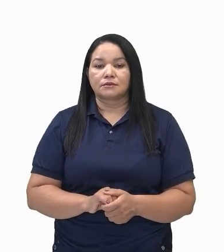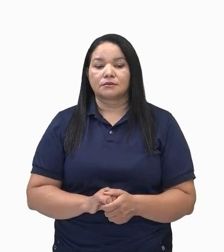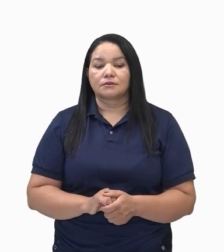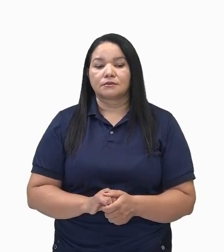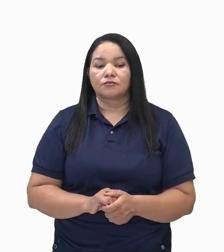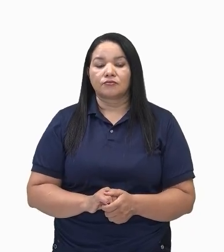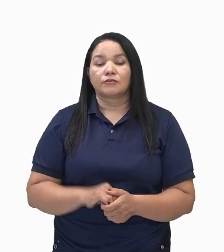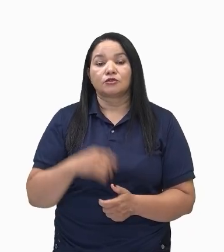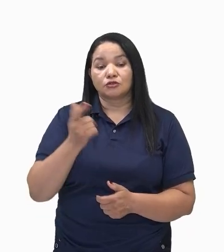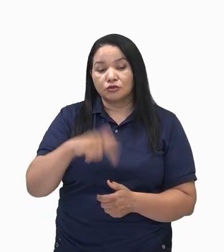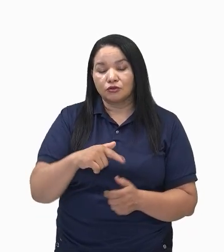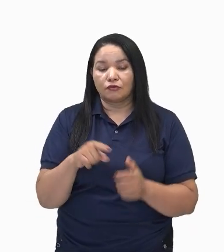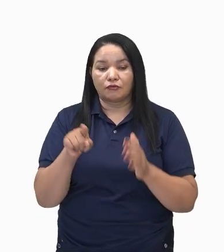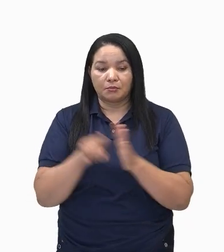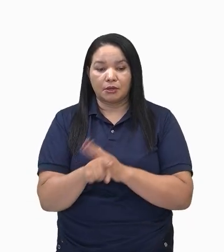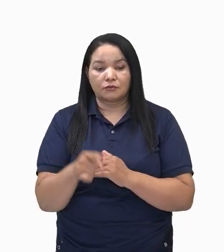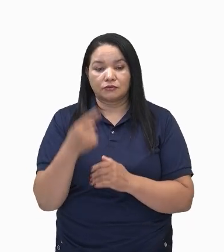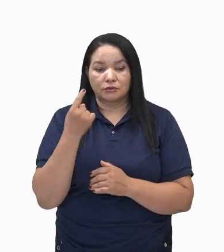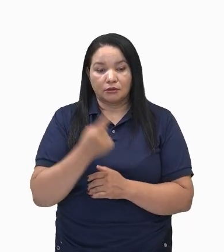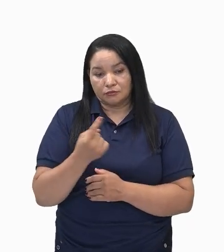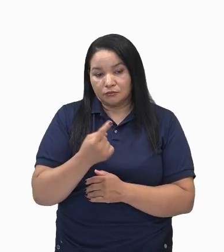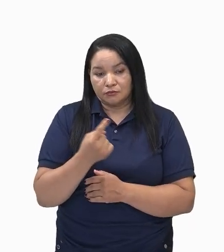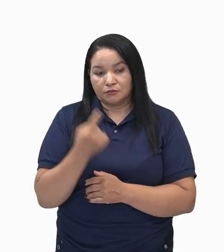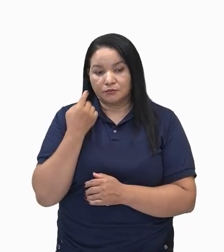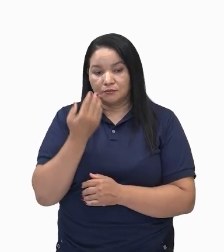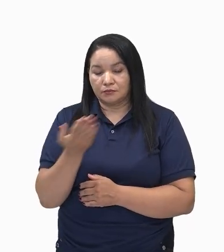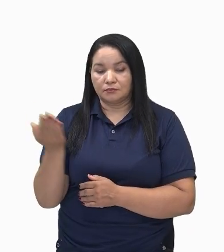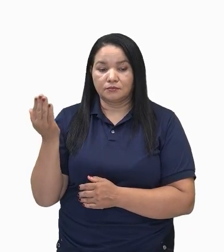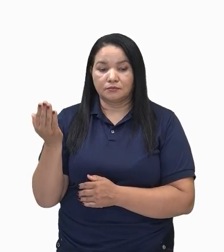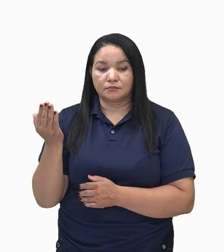19 anos, né? Aí nós temos